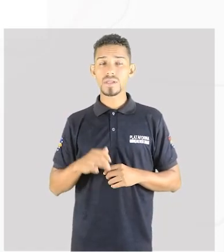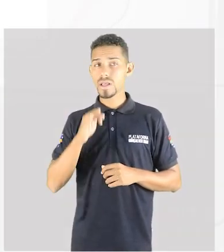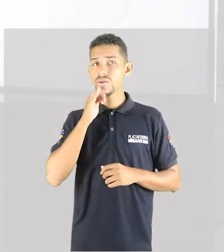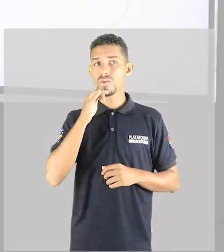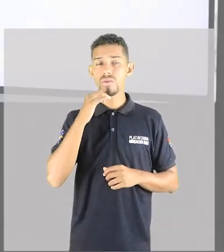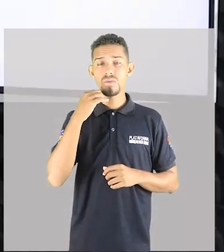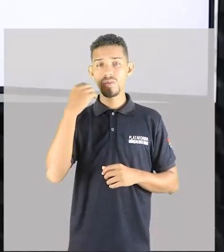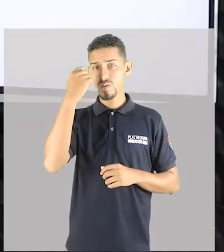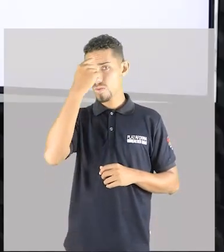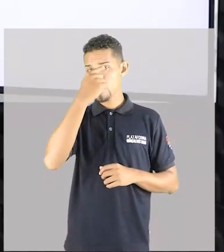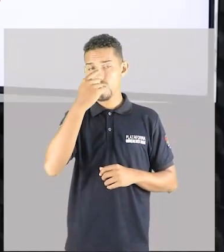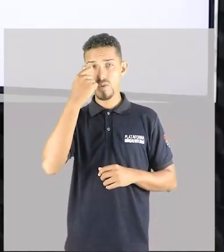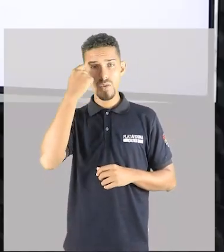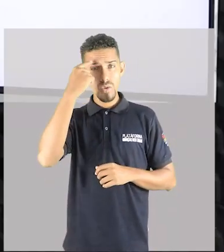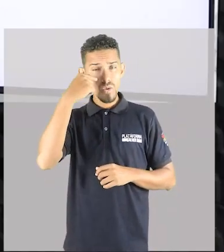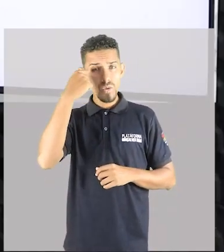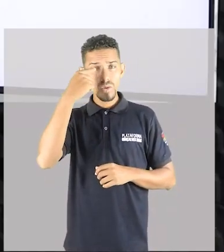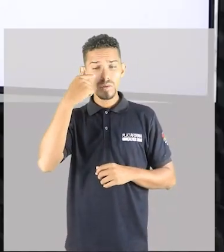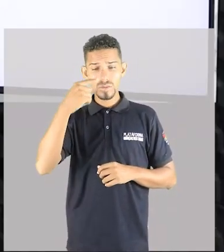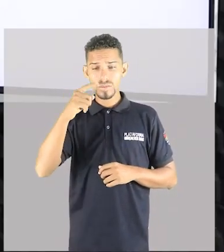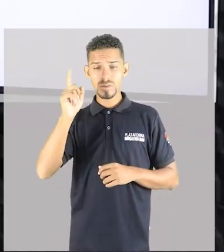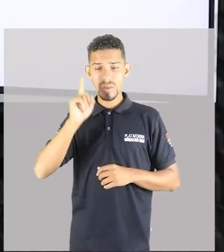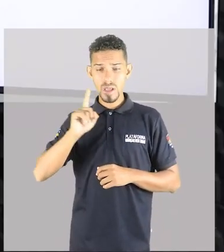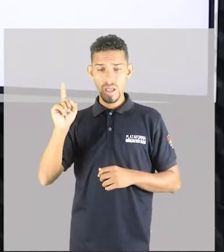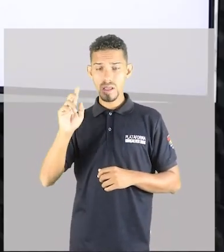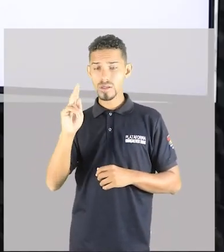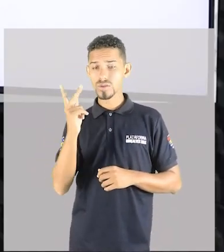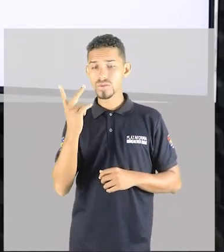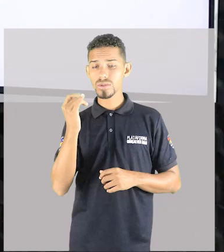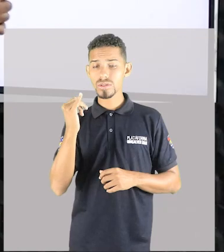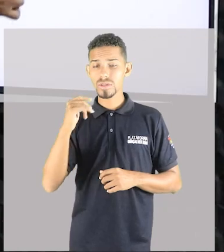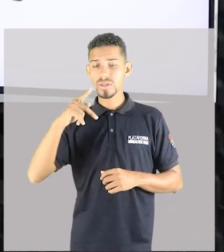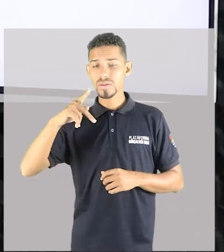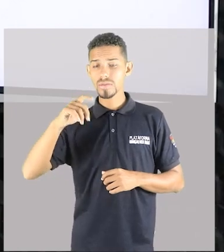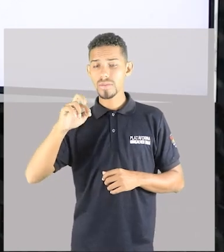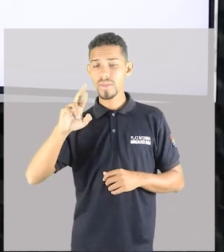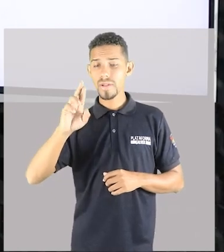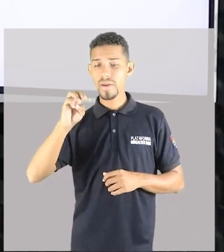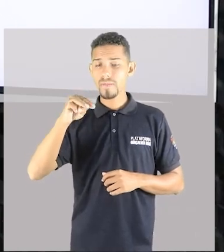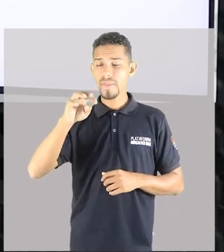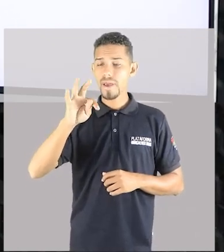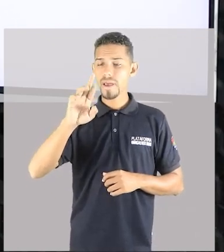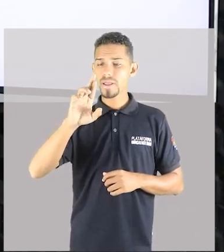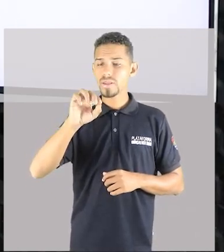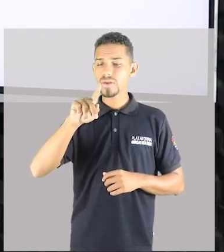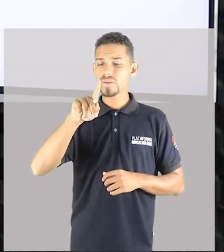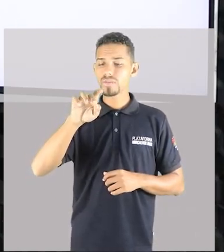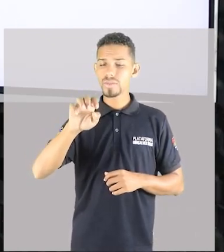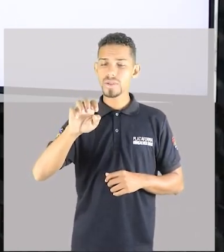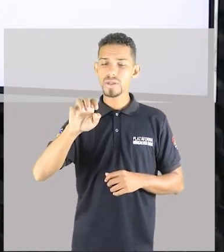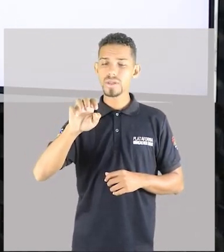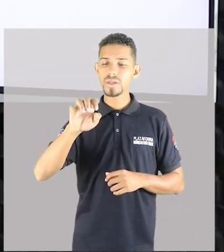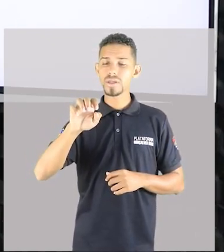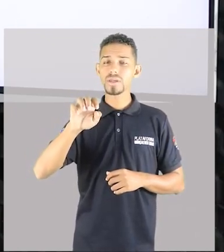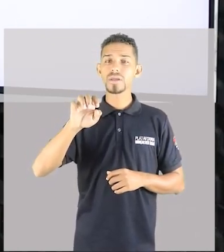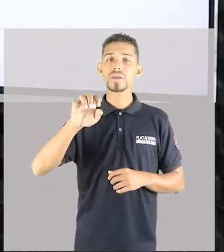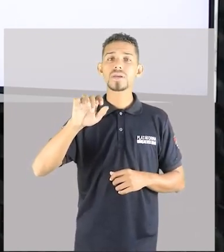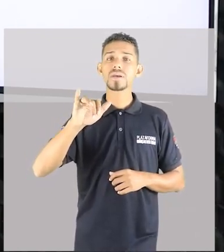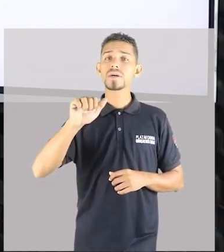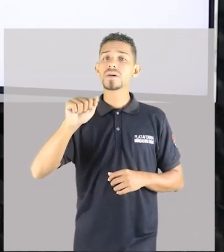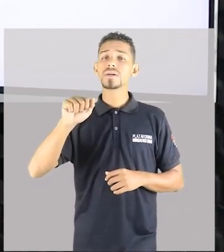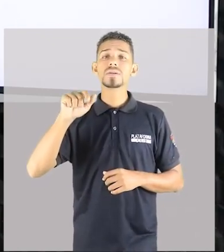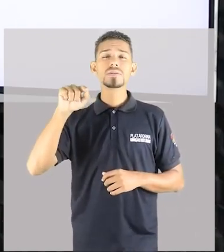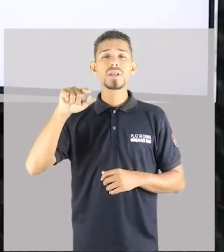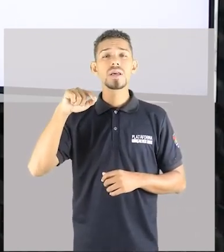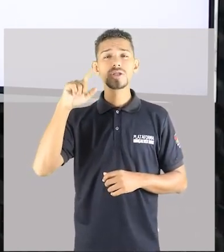o olho hipermétrope ele é mais curto, a imagem de objetos próximos se forma atrás da retina. E a pessoa